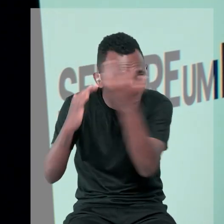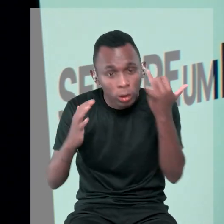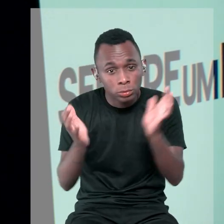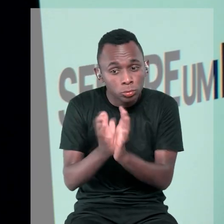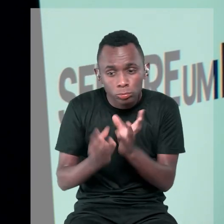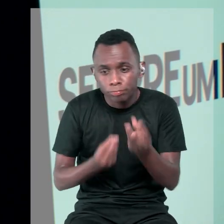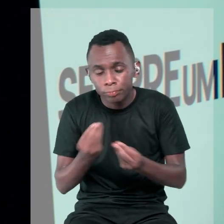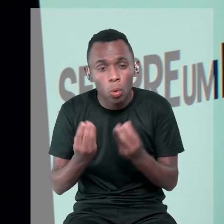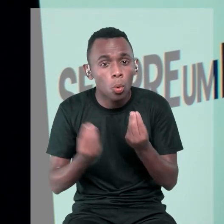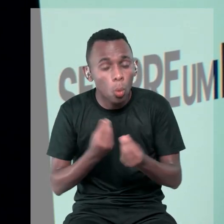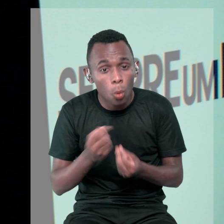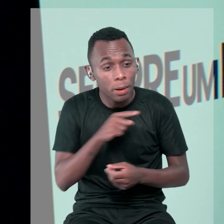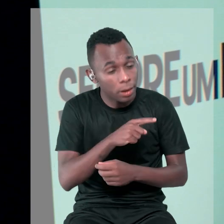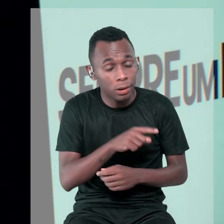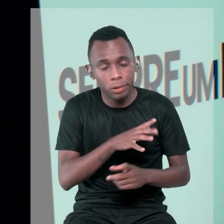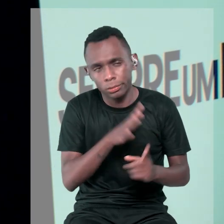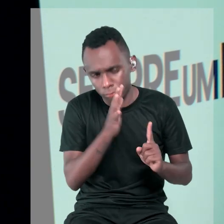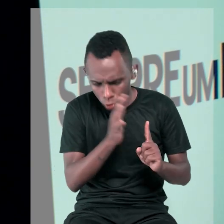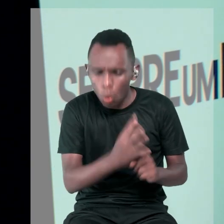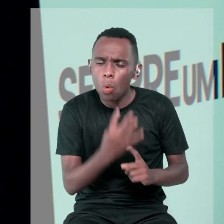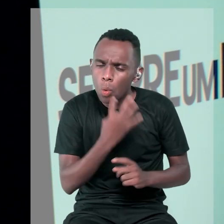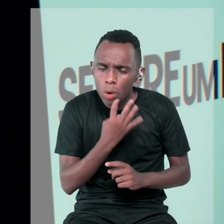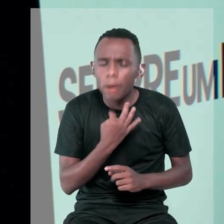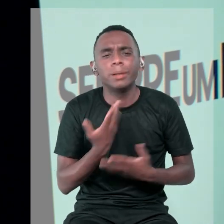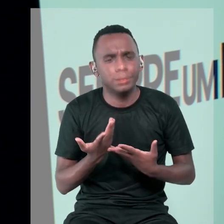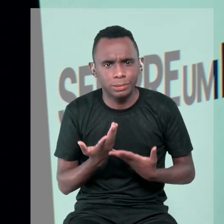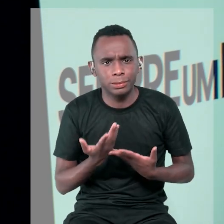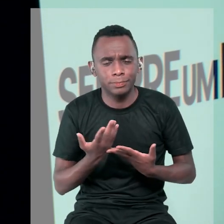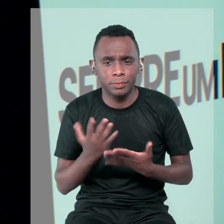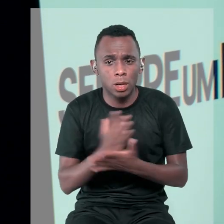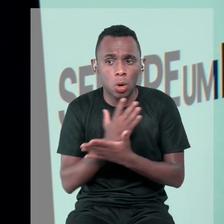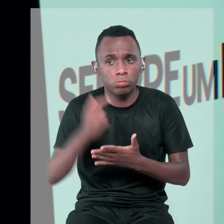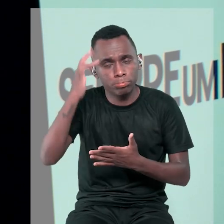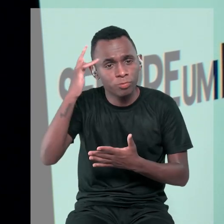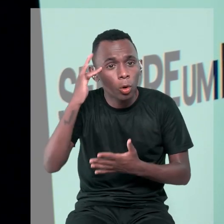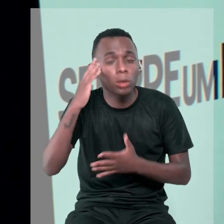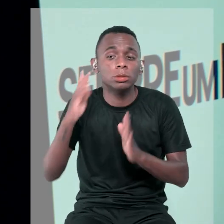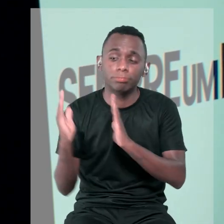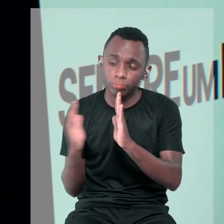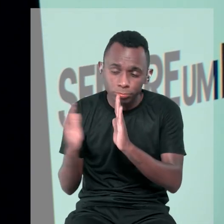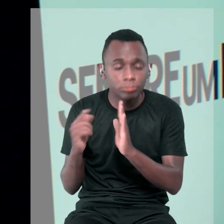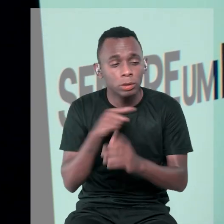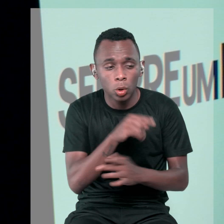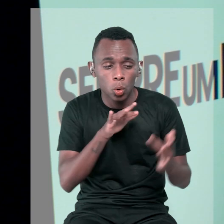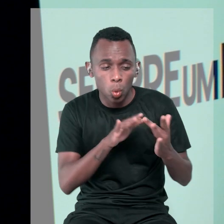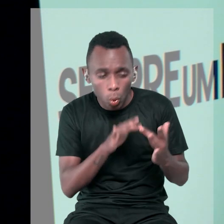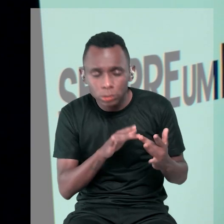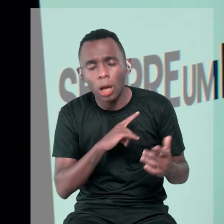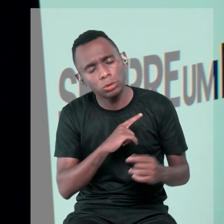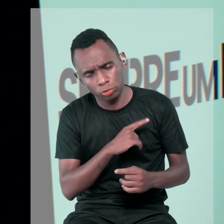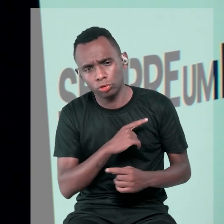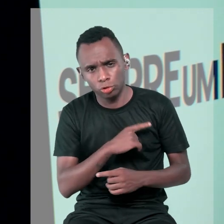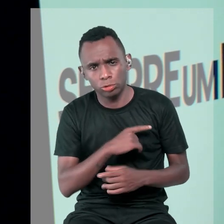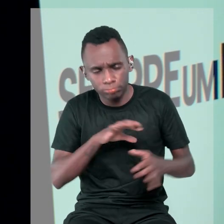também. Né? Ele é influenciado e conhece os pensadores da antiguidade, né? Com os quais ele havia, né, frequentado, né,